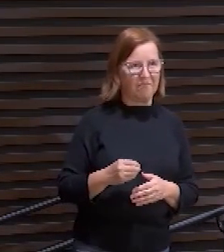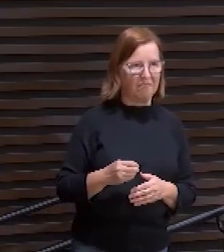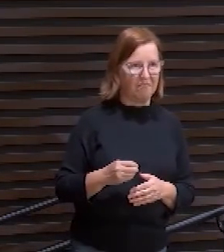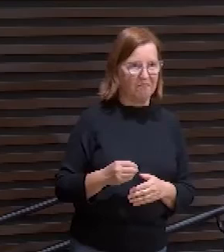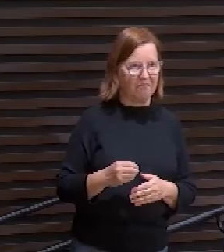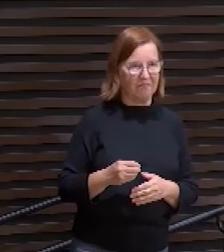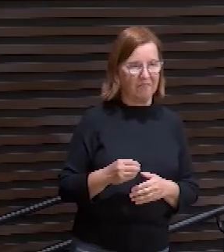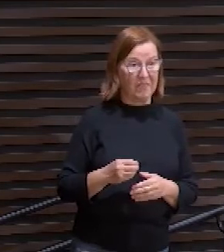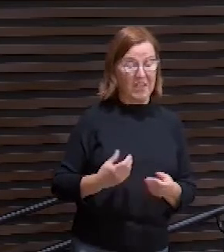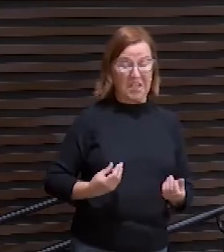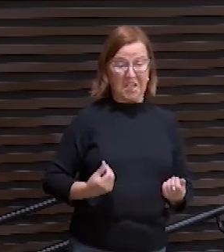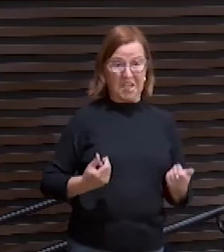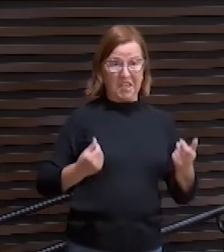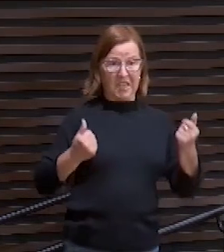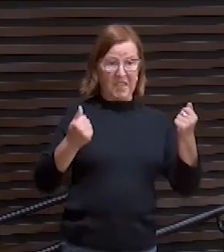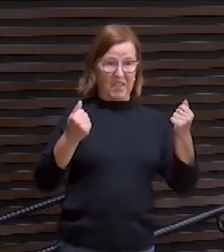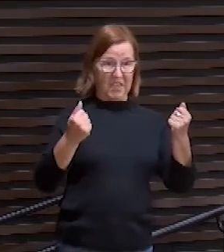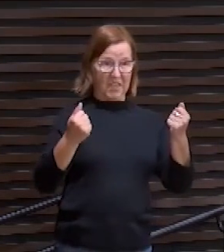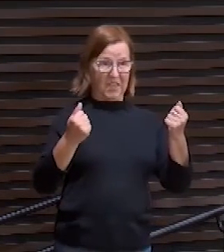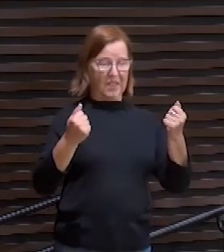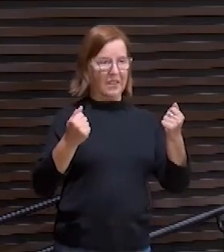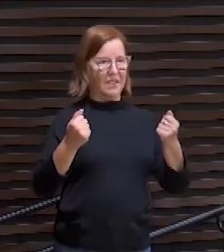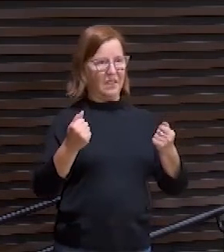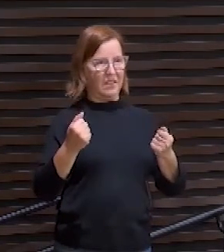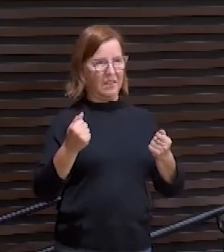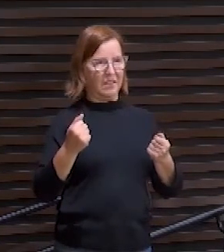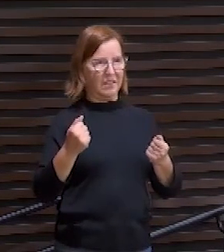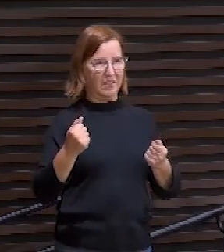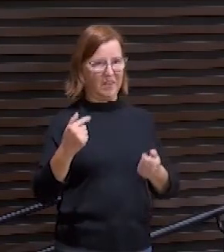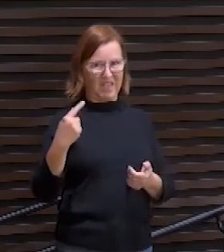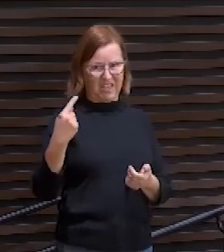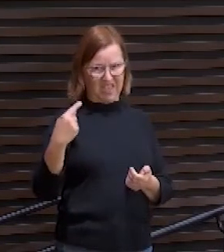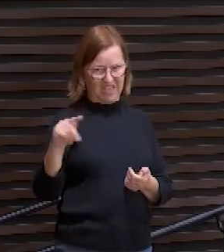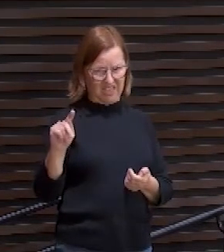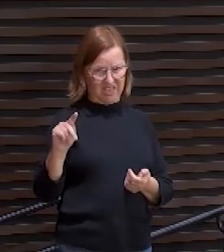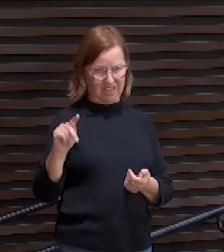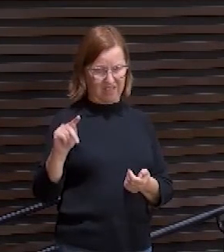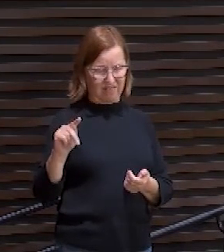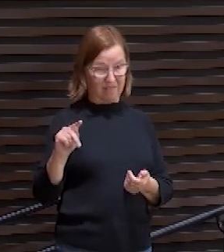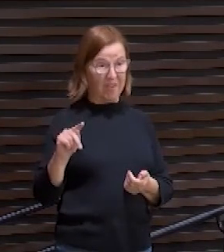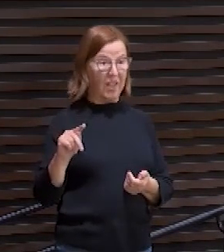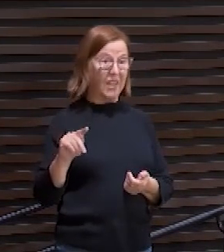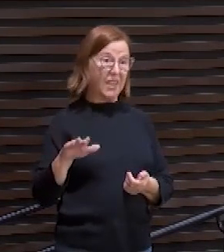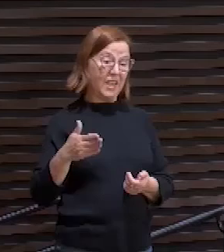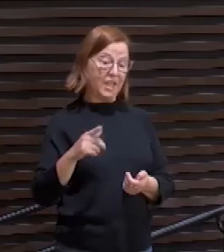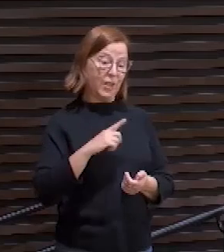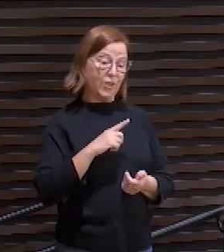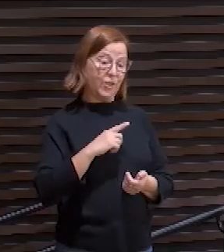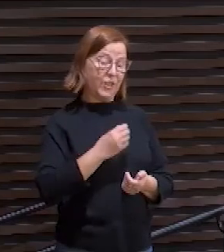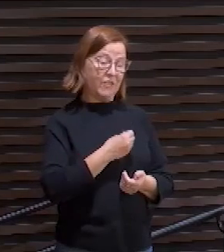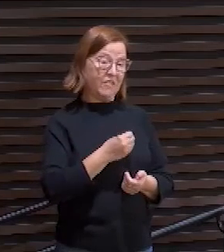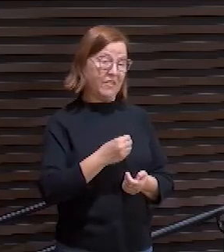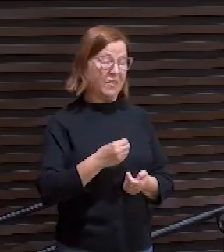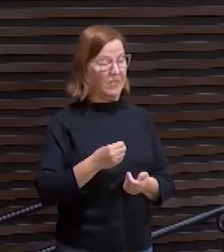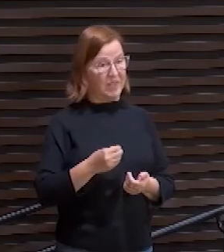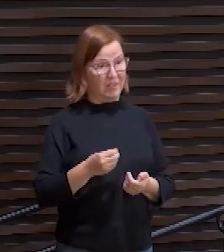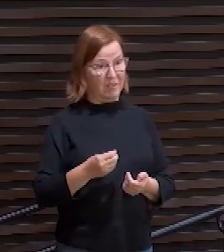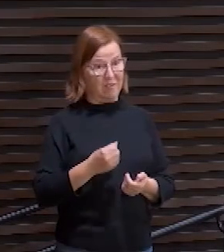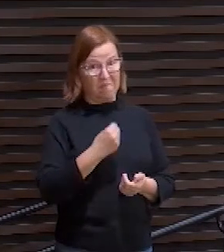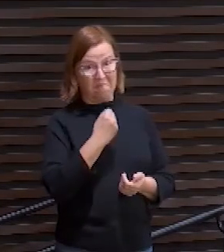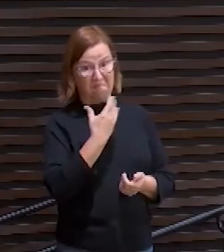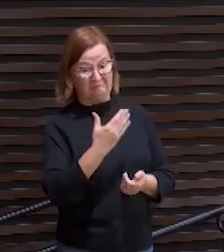né, a riqueza deu àquele jovem uma vida confortável, poder e